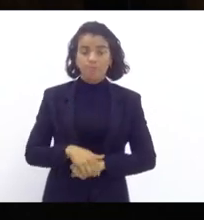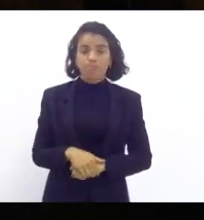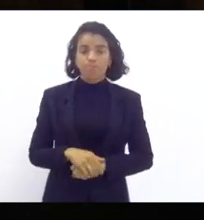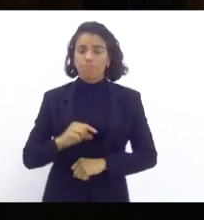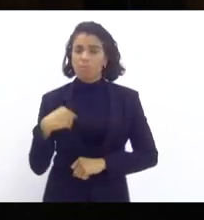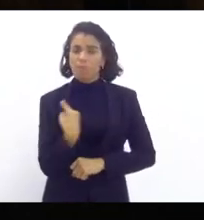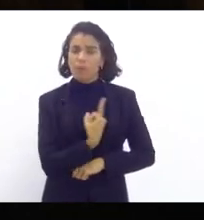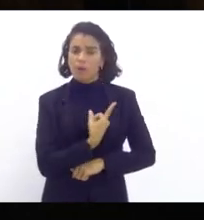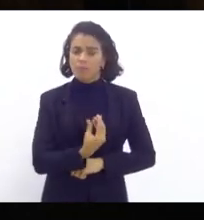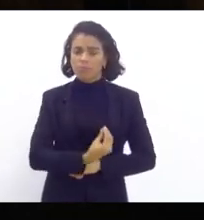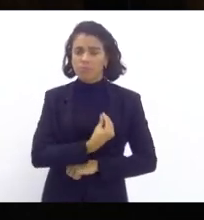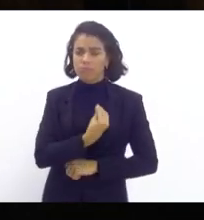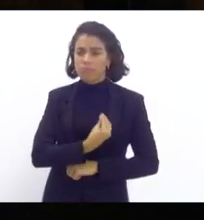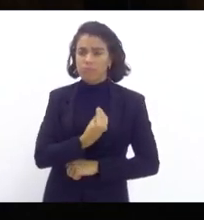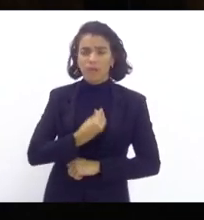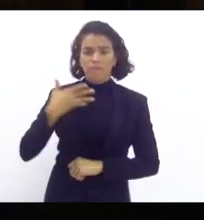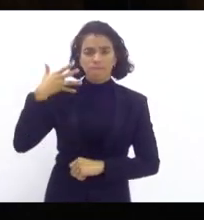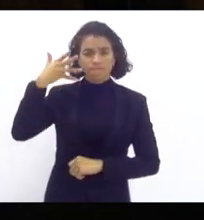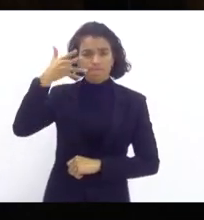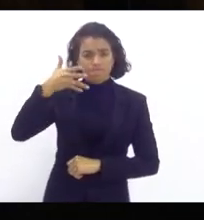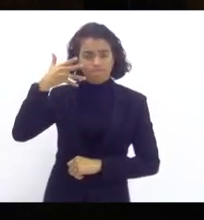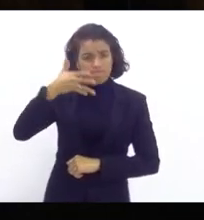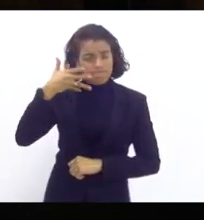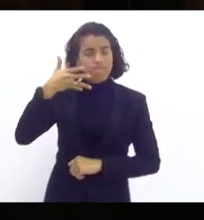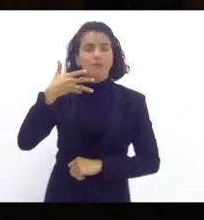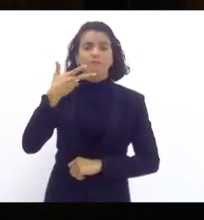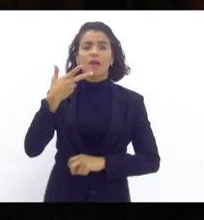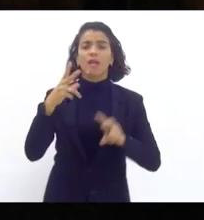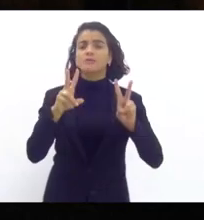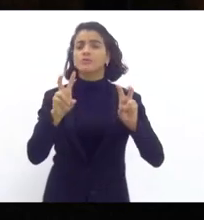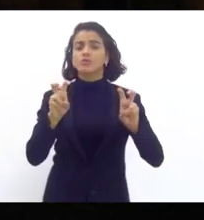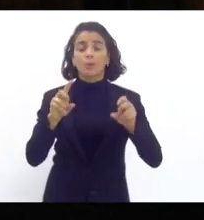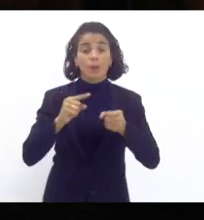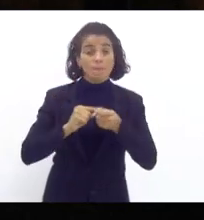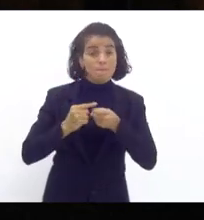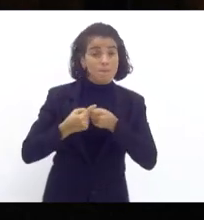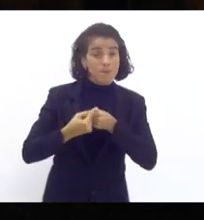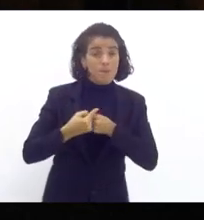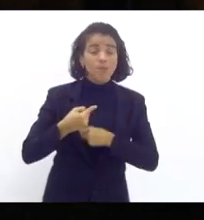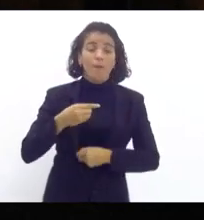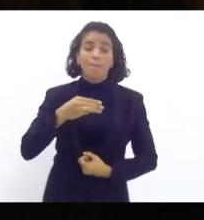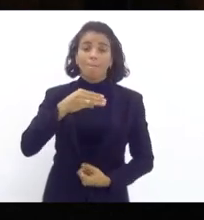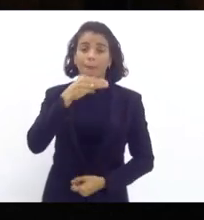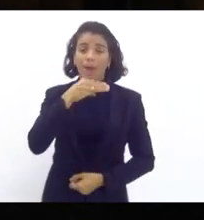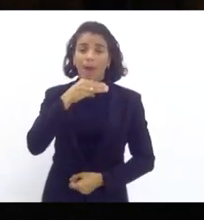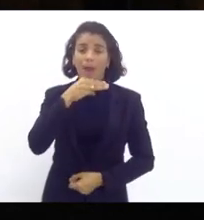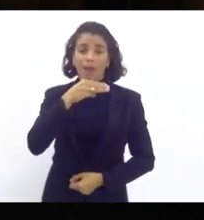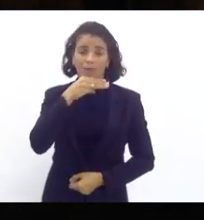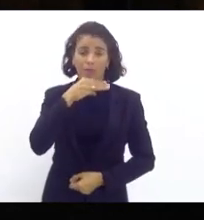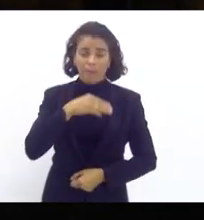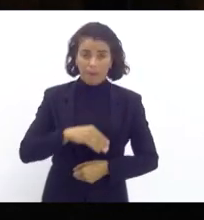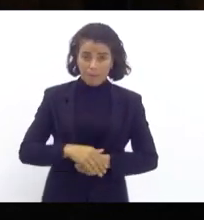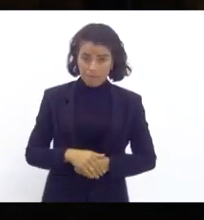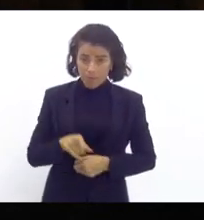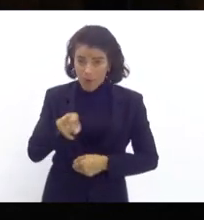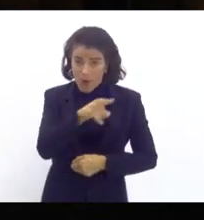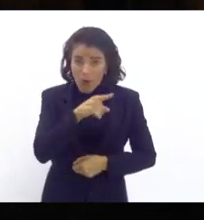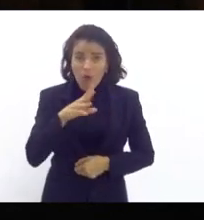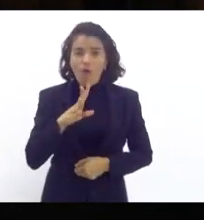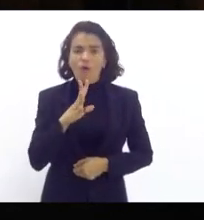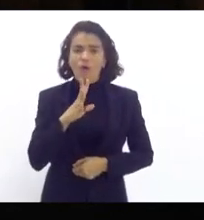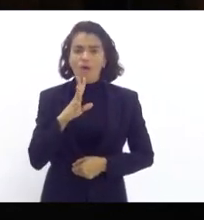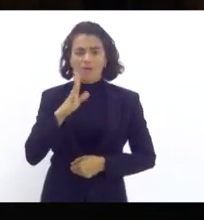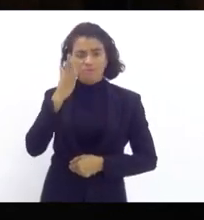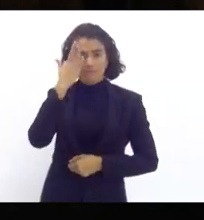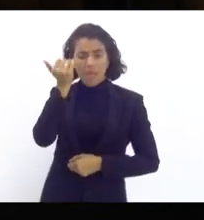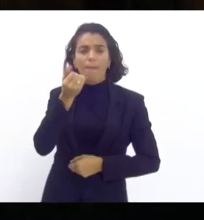Estamos aqui a falar e tratar do município de Mangaratiba. Quem conhece o município